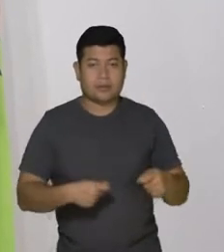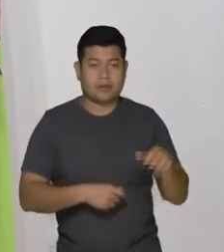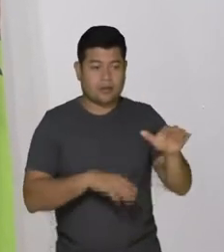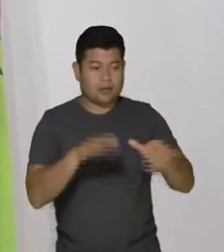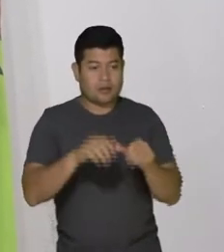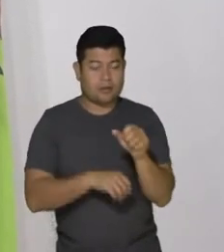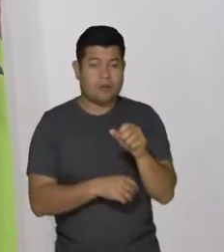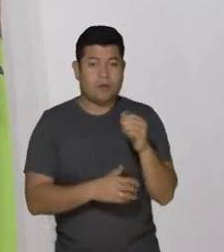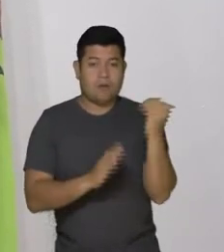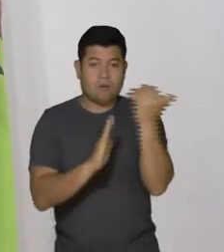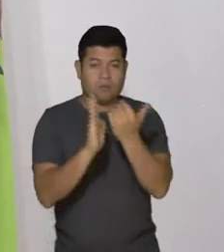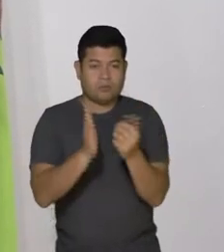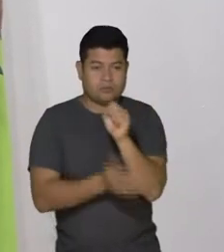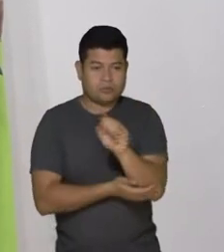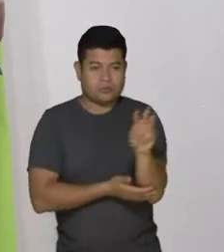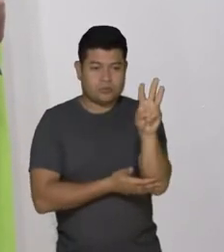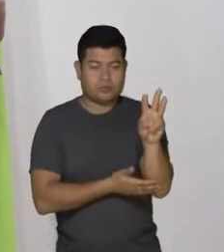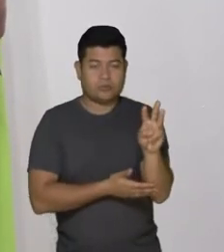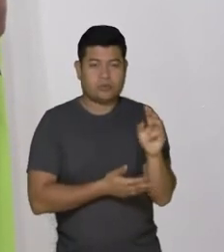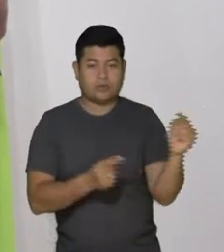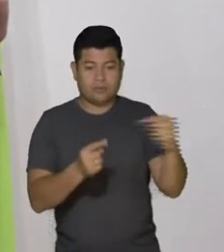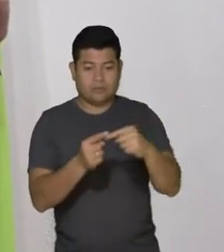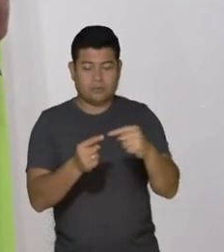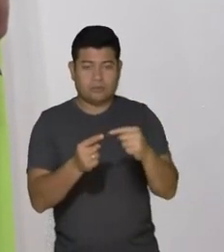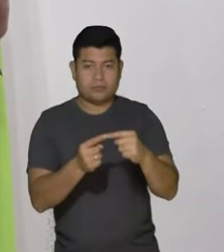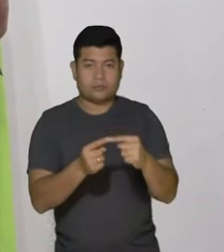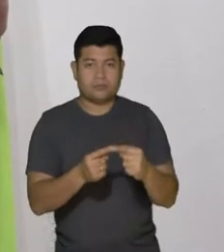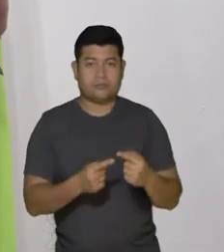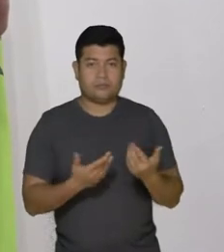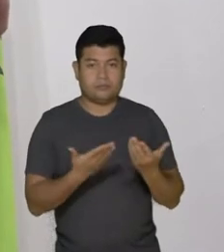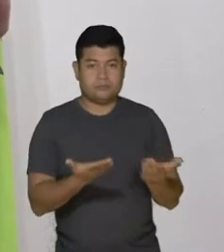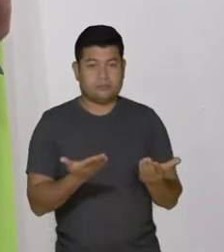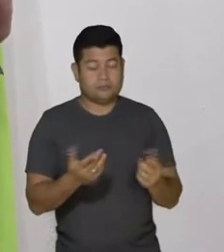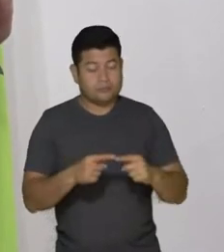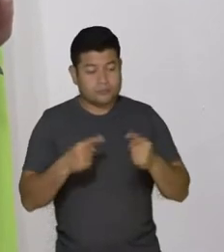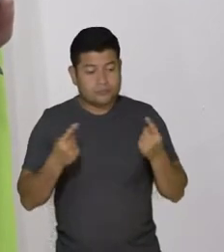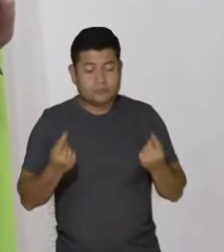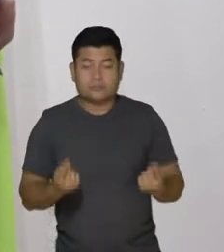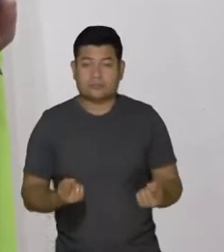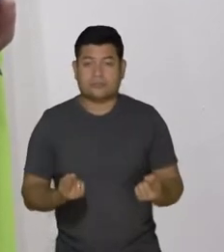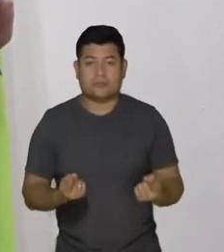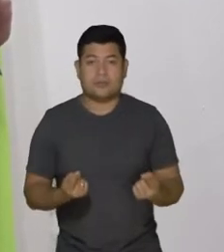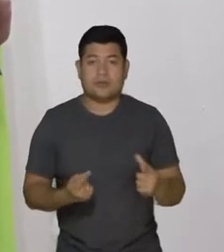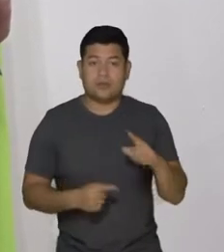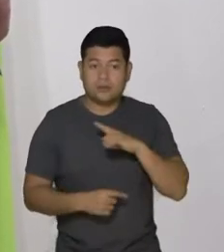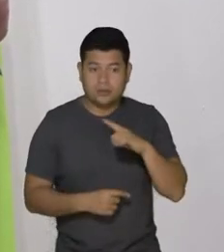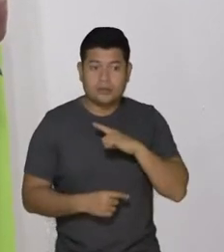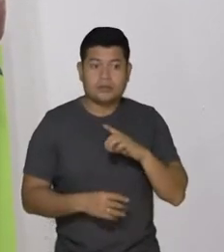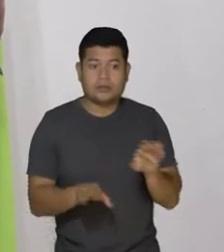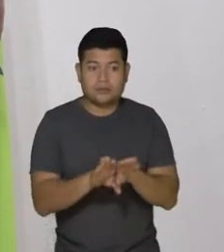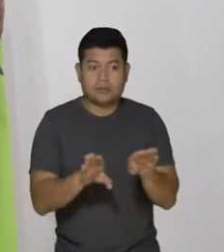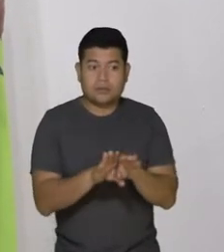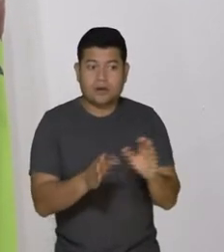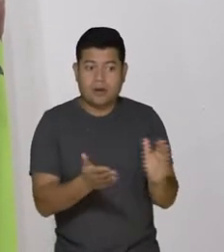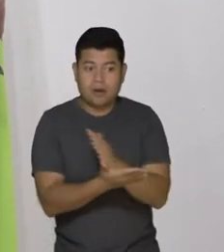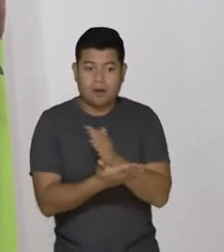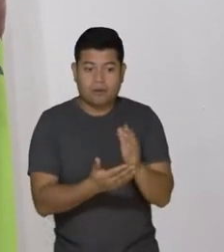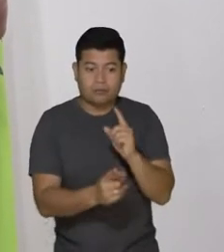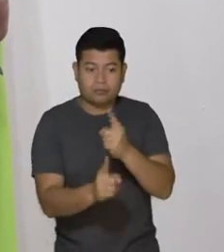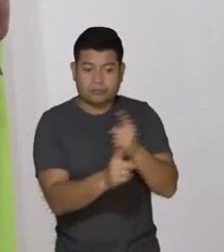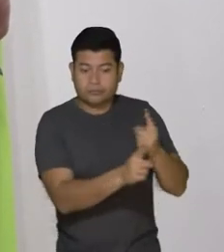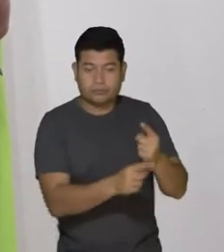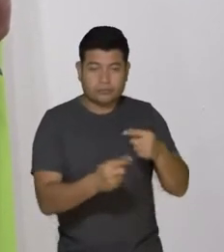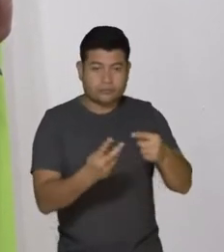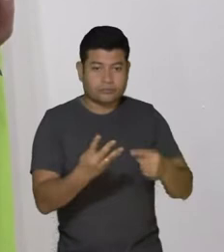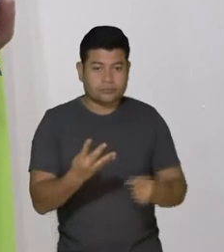que aplique exatamente a metodologia nesse diapasão também existem indícios de que as contratações